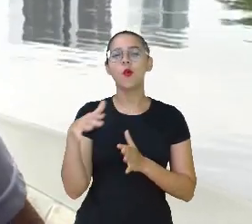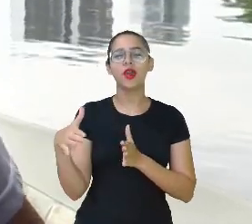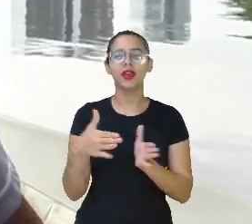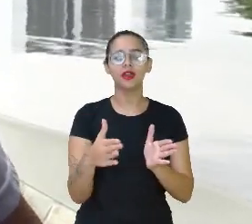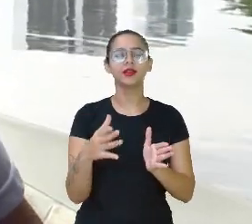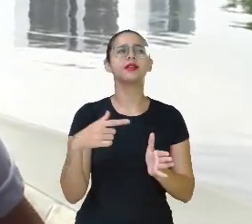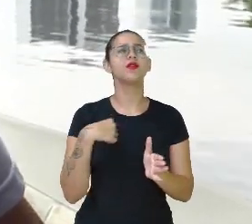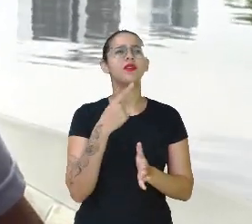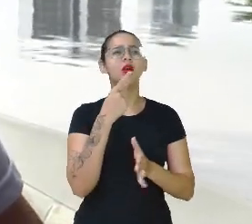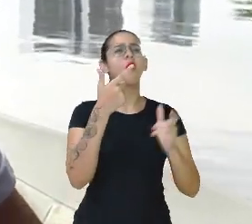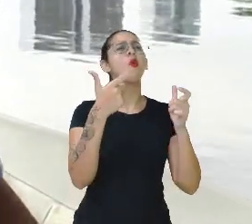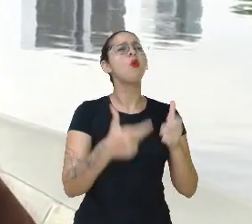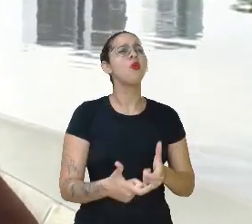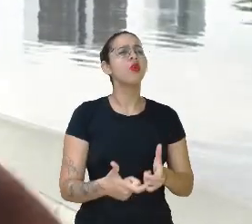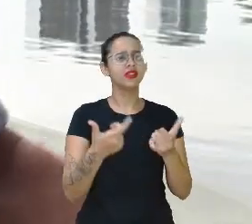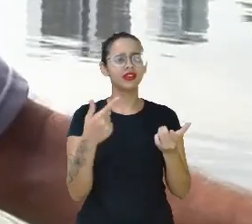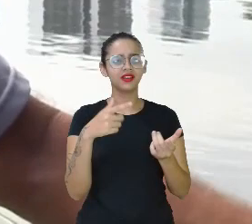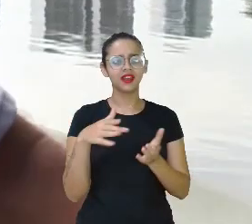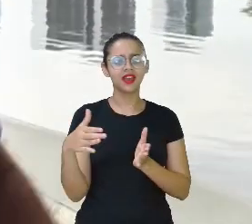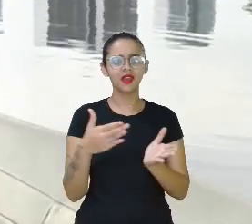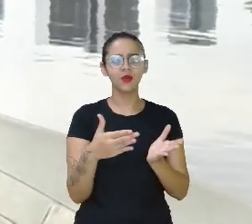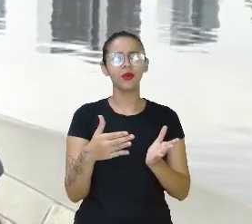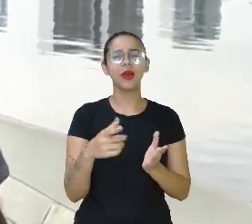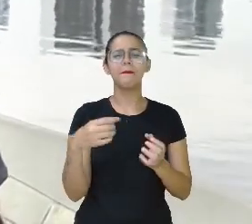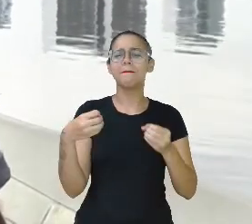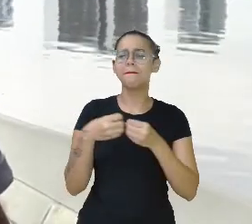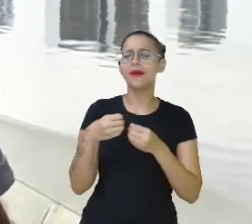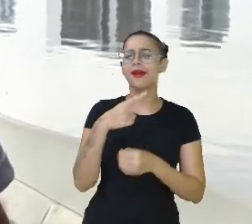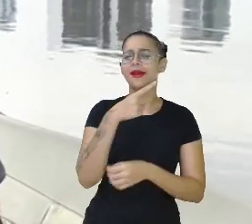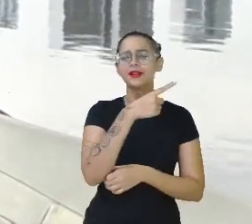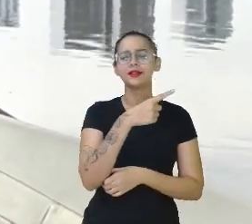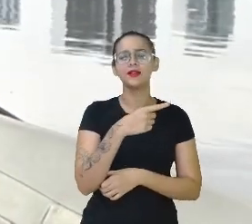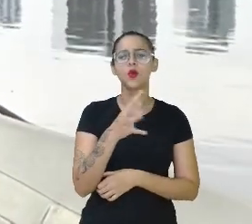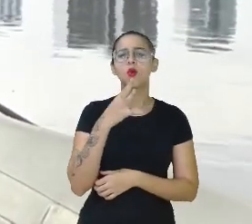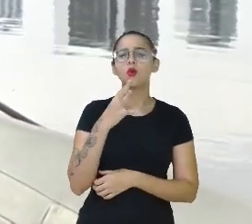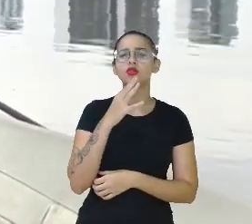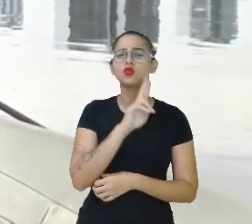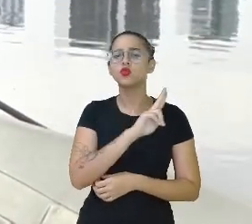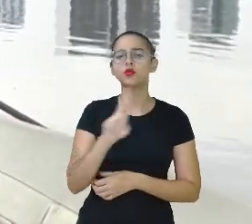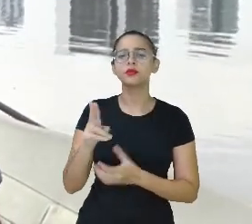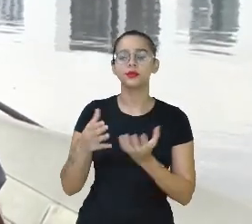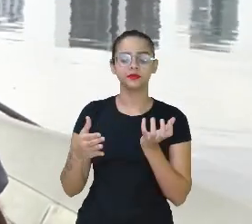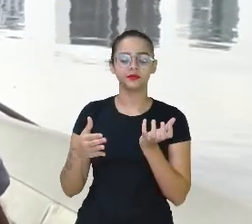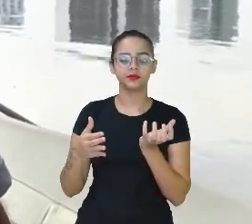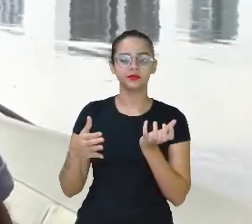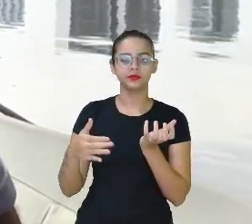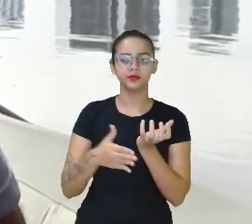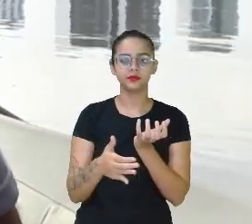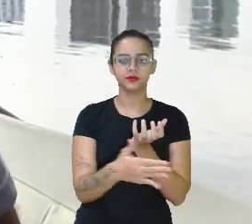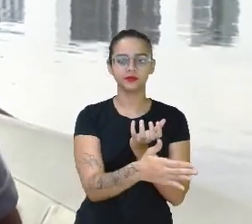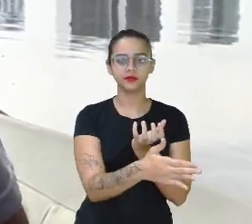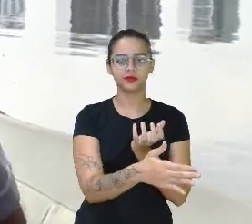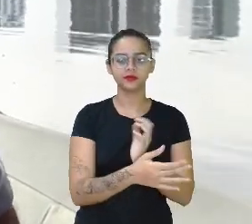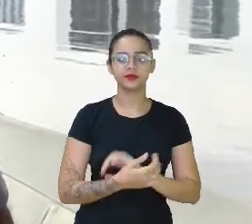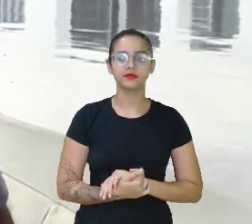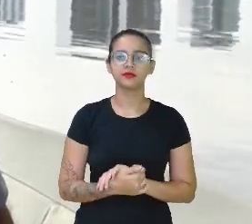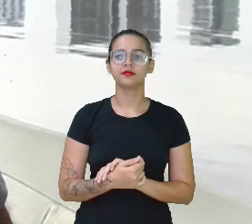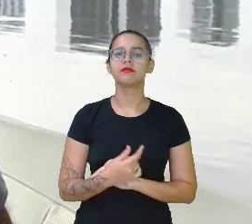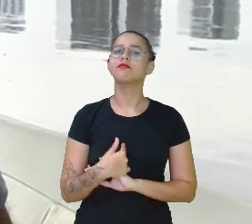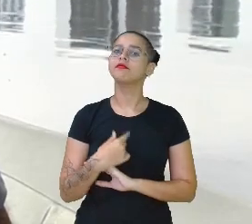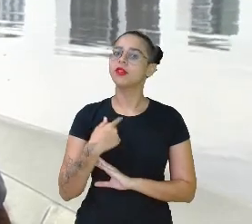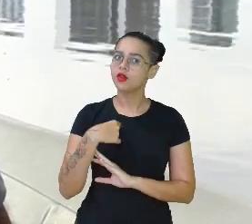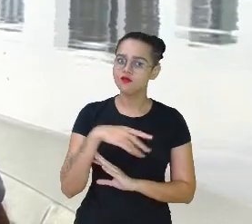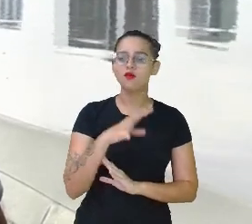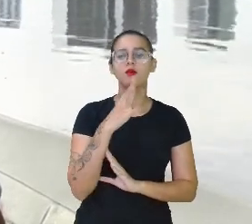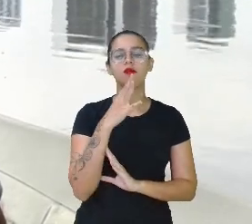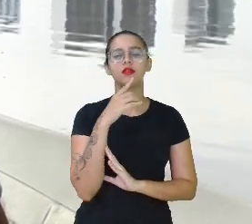eu disse, e onde é que é esse rio? Aí disse, cara, bem pertinho aí. É conhecido como Rio Capibaribe. Aí eu disse, eu vou conhecer esse